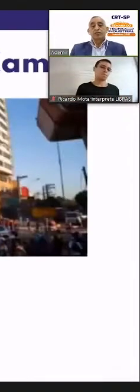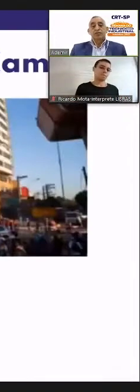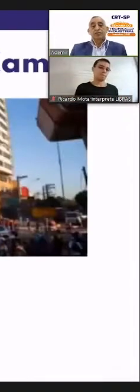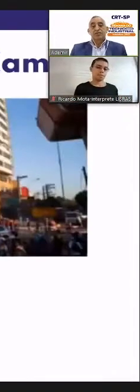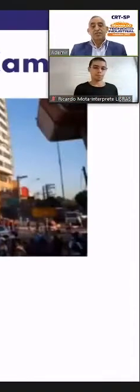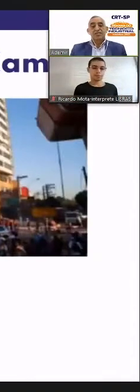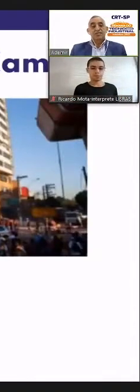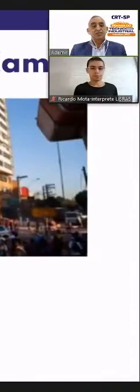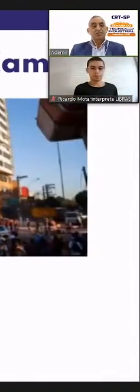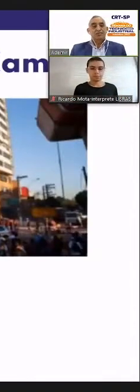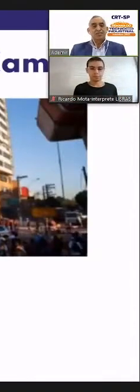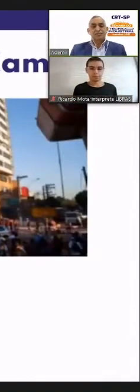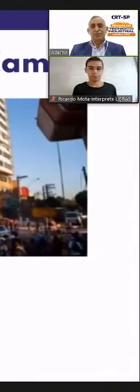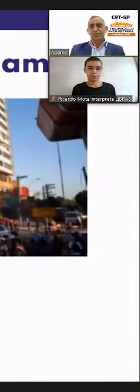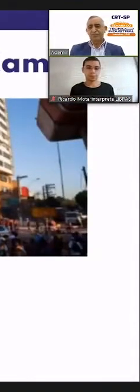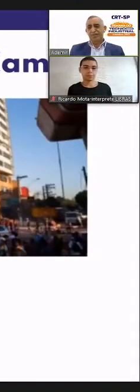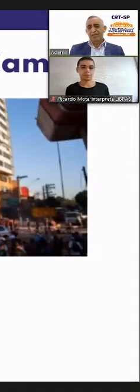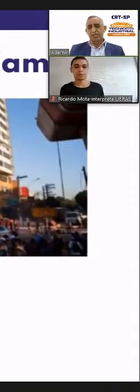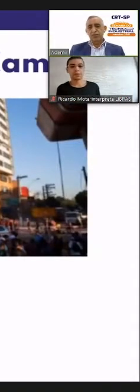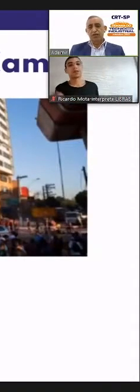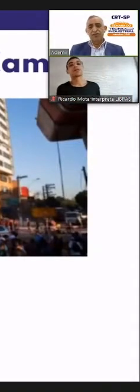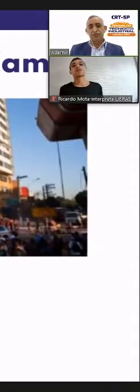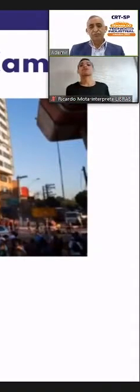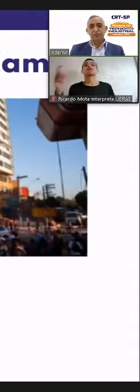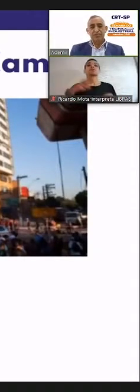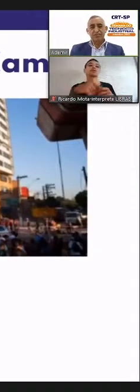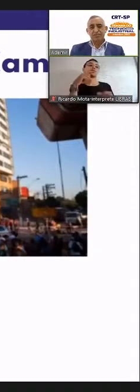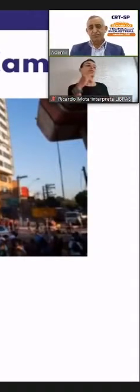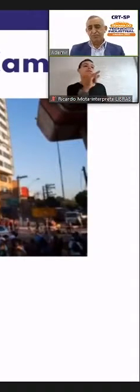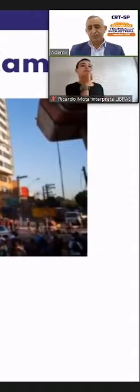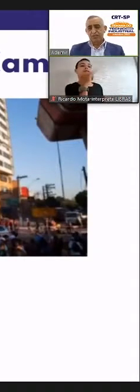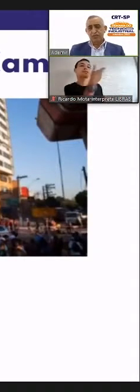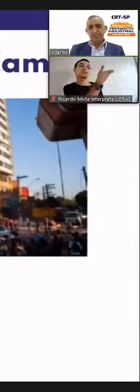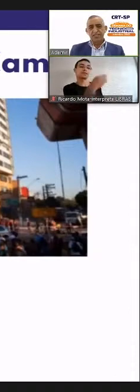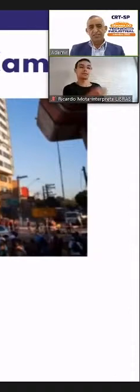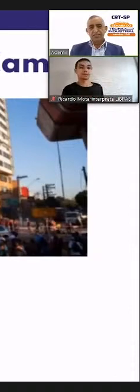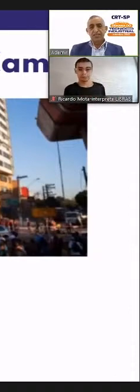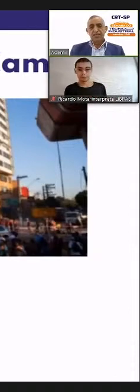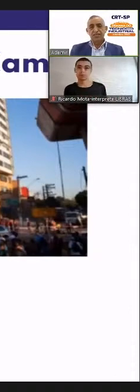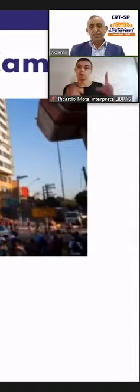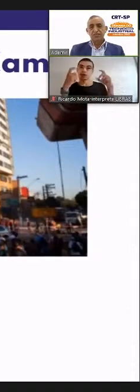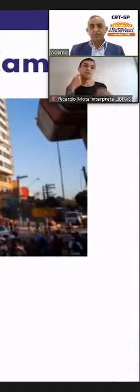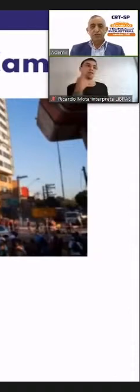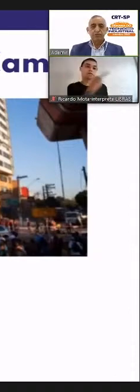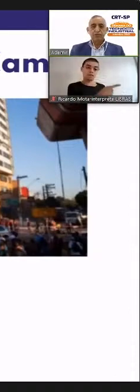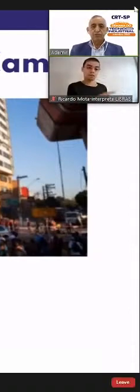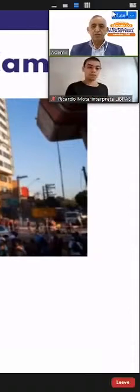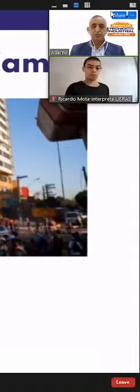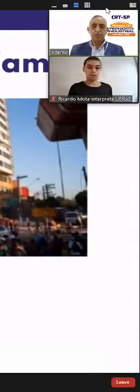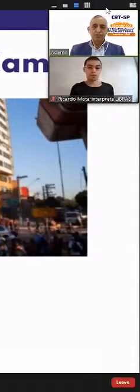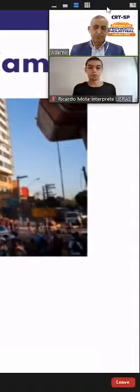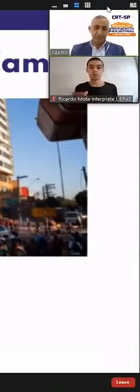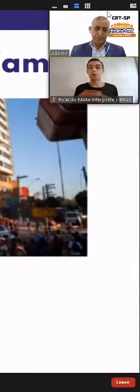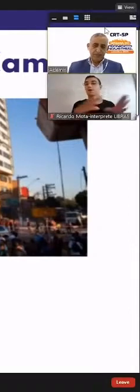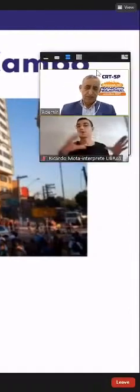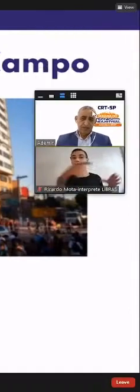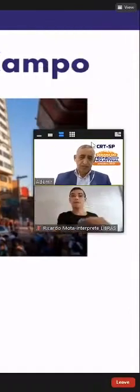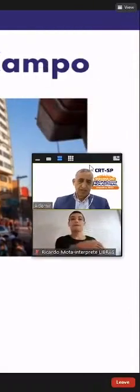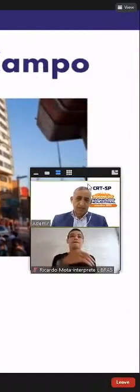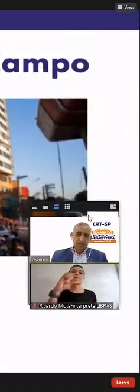Então eu vou também trazer aqui um exemplo, né, uma falta de manutenção na cidade aqui da Grande São Paulo, de São Bernardo do Campo,